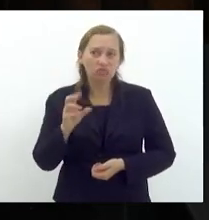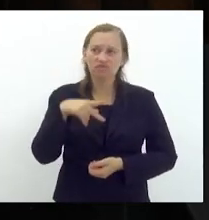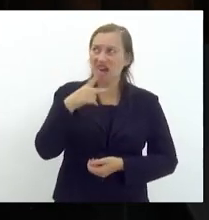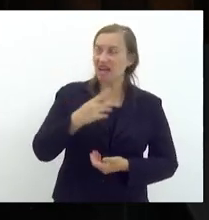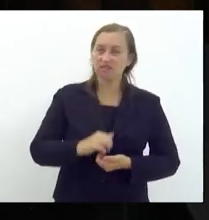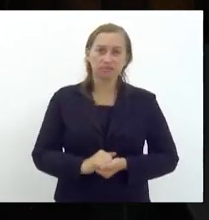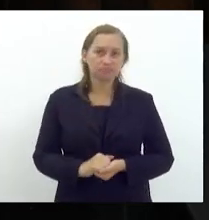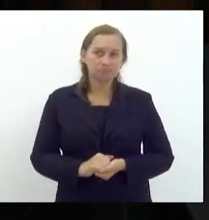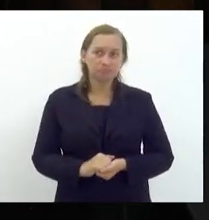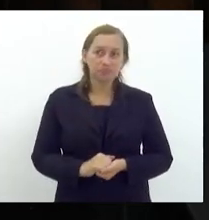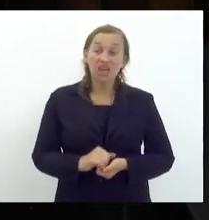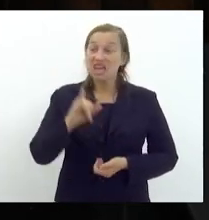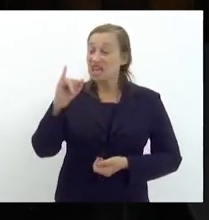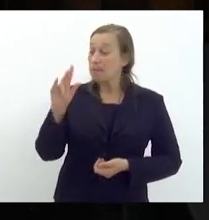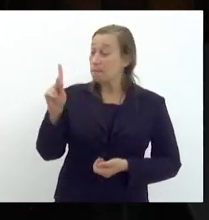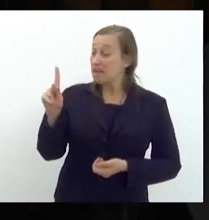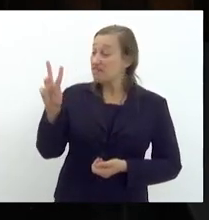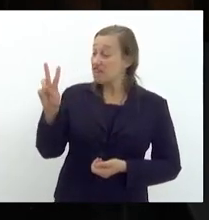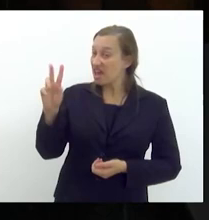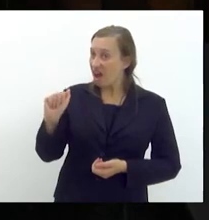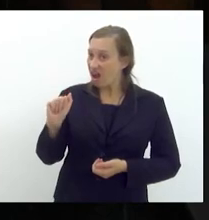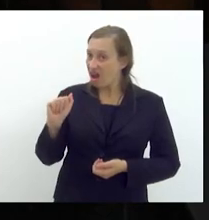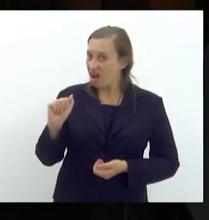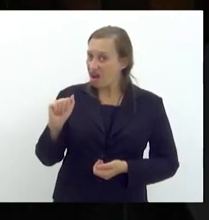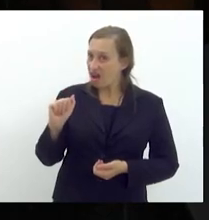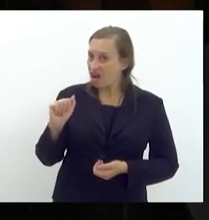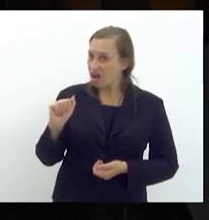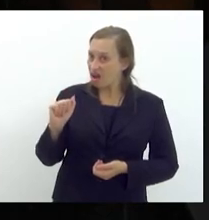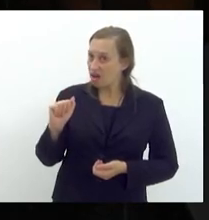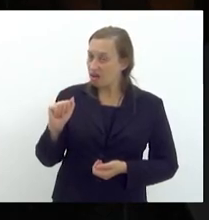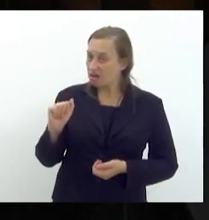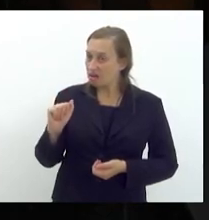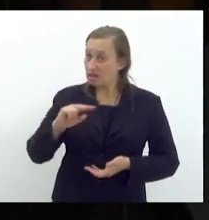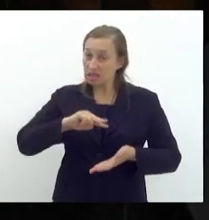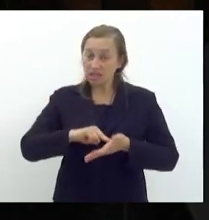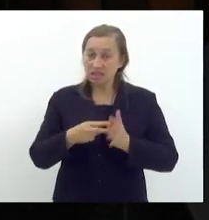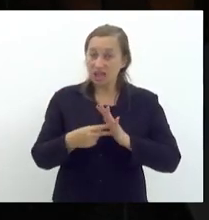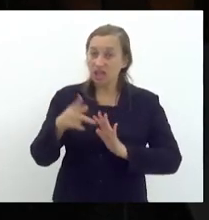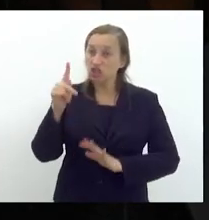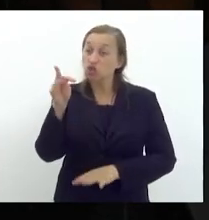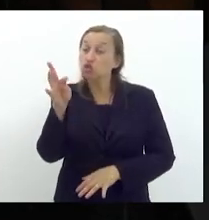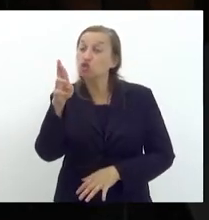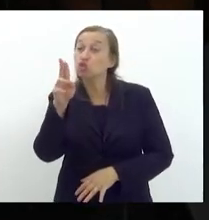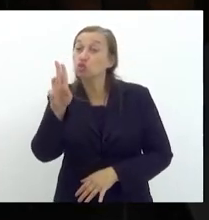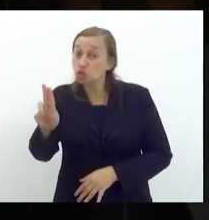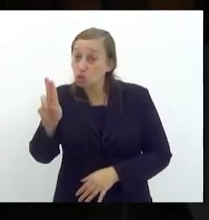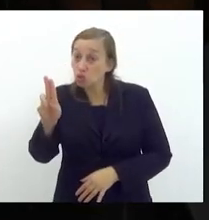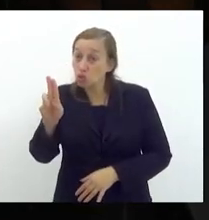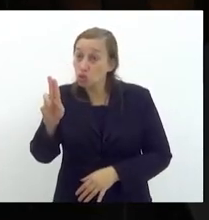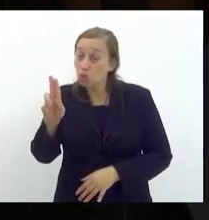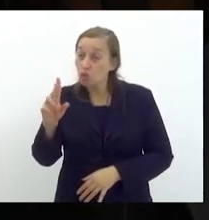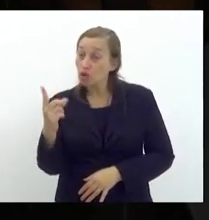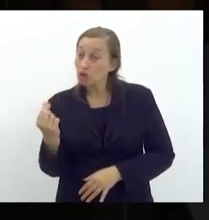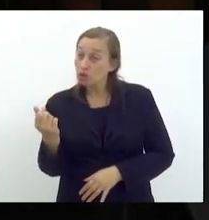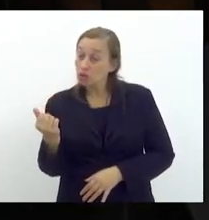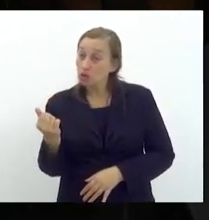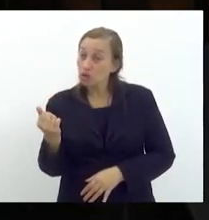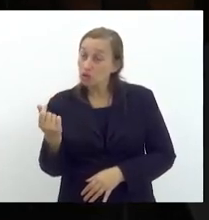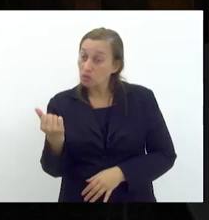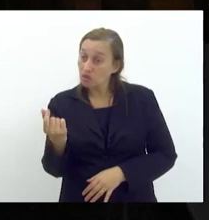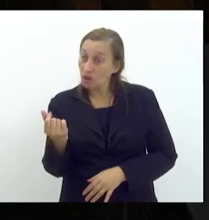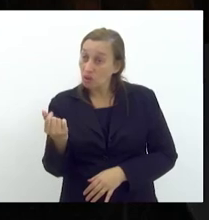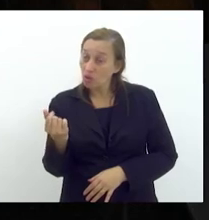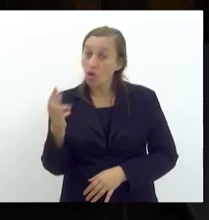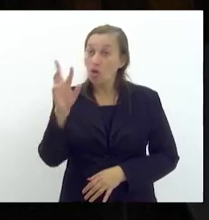seguinte IPVA deriva da true true é a taxa rodoviária única